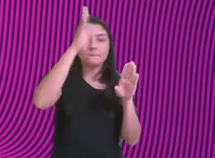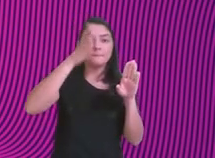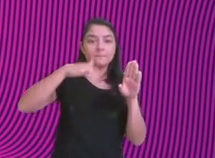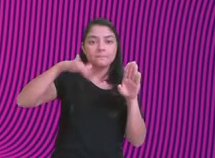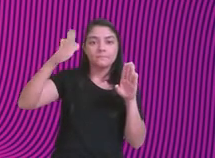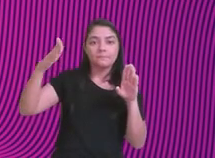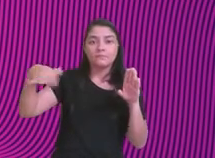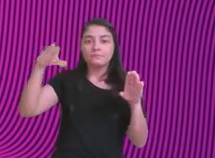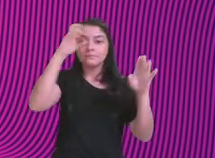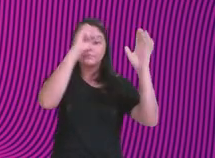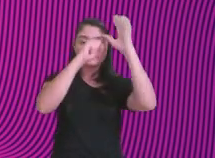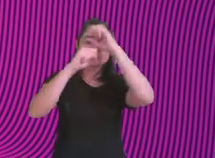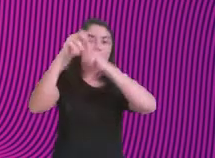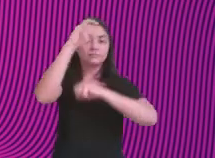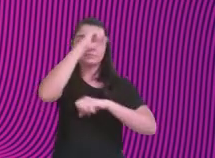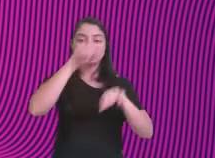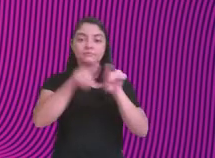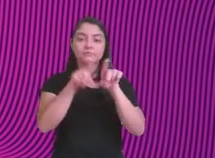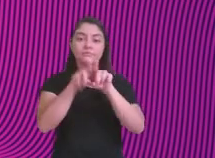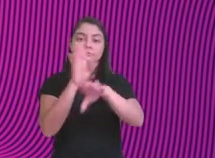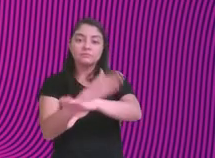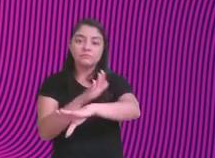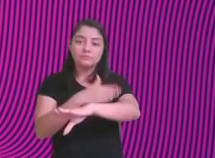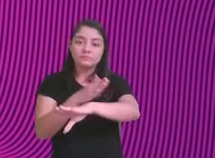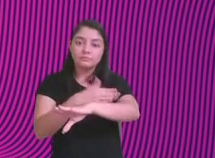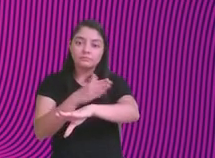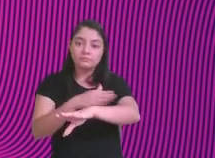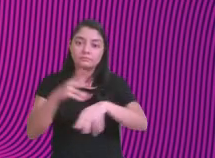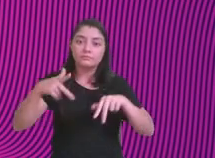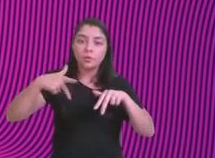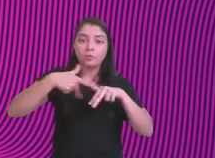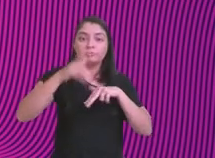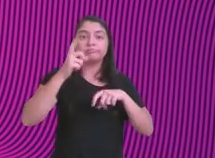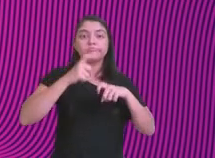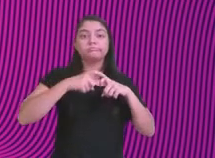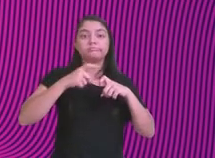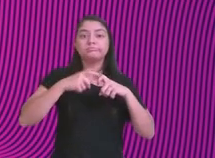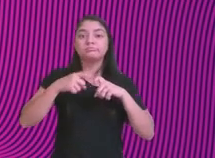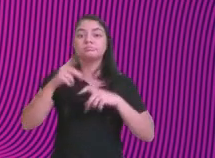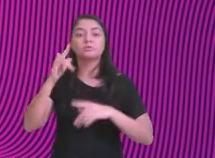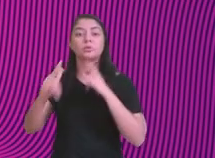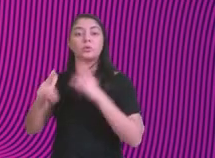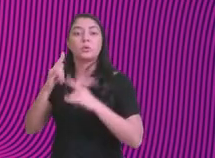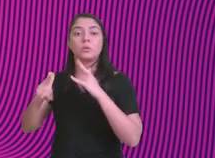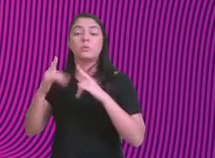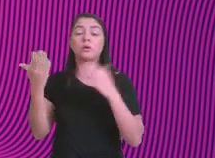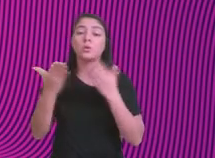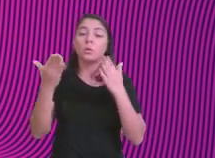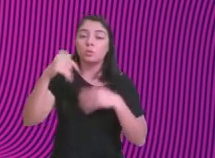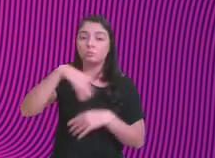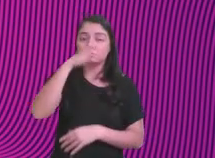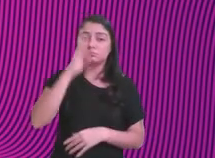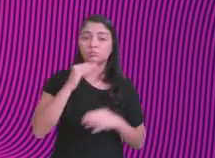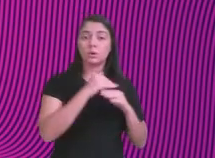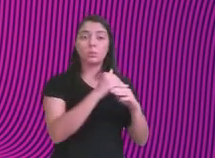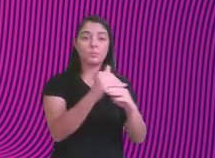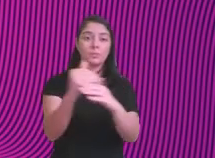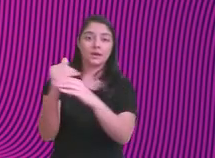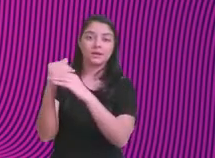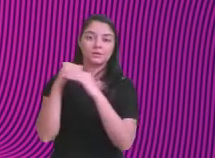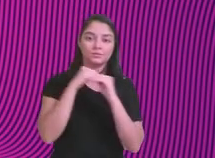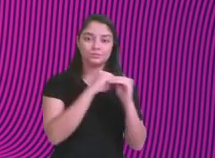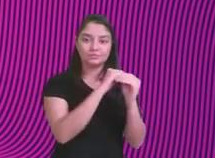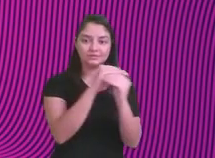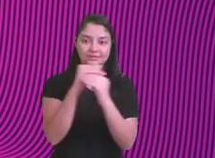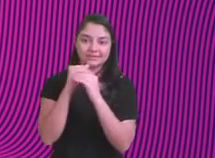uma forma de treinamento em cirurgia robótica que hoje está ficando cada vez mais padronizada. Até a Sociedade Brasileira de Cirurgia Oncológica